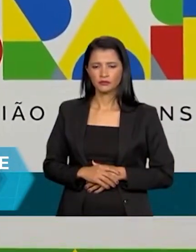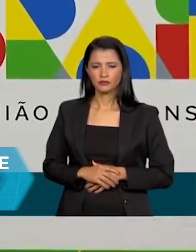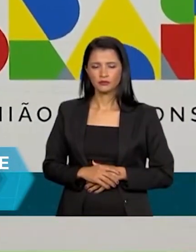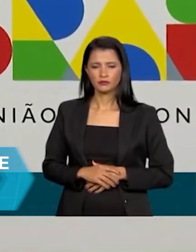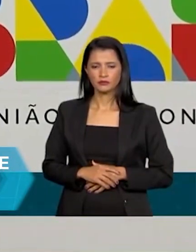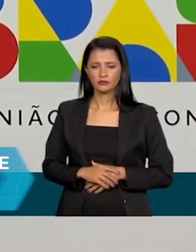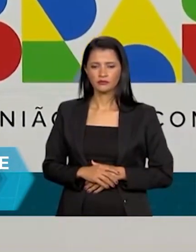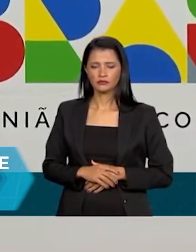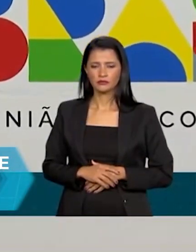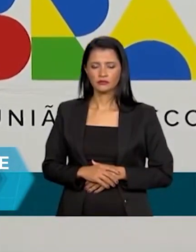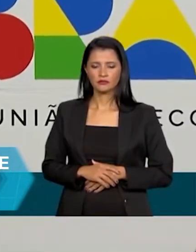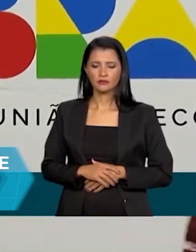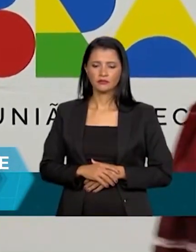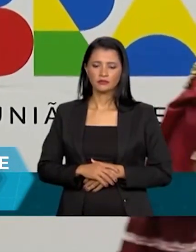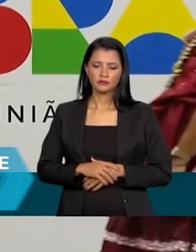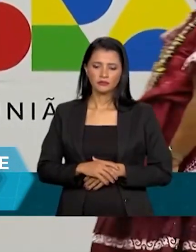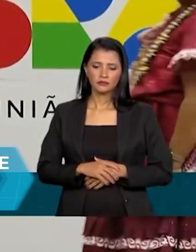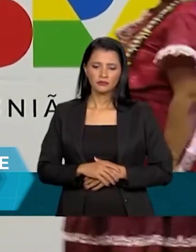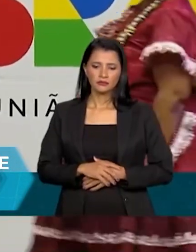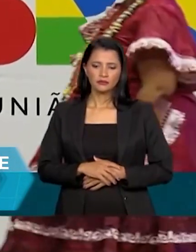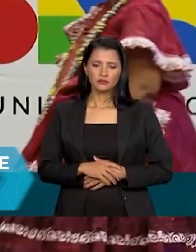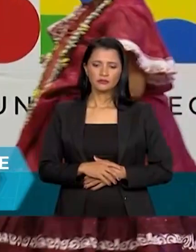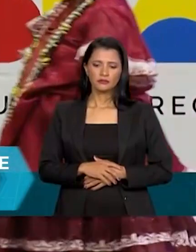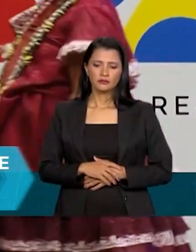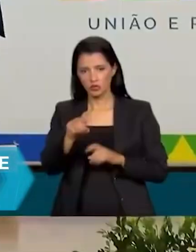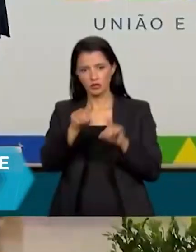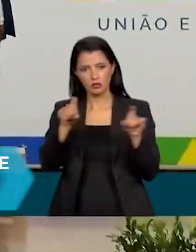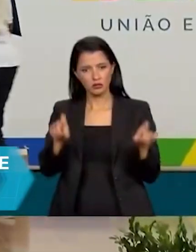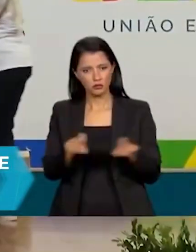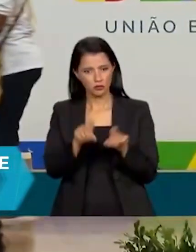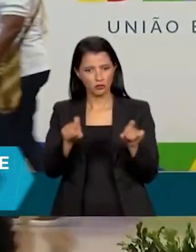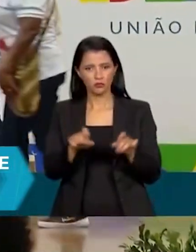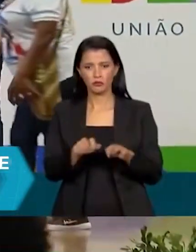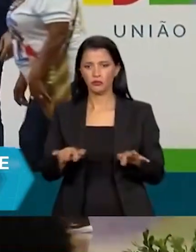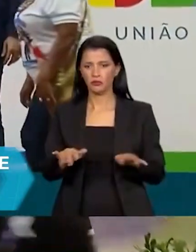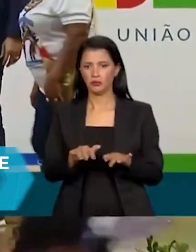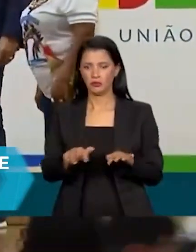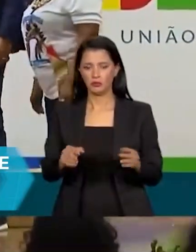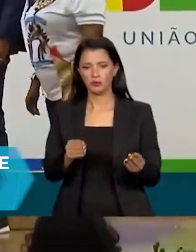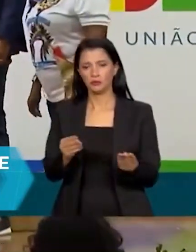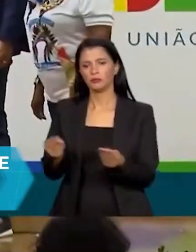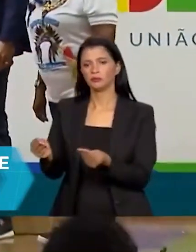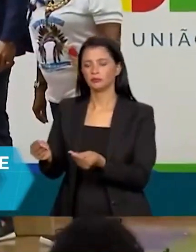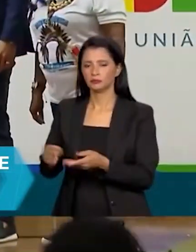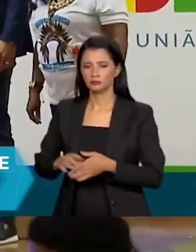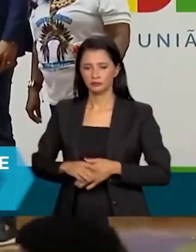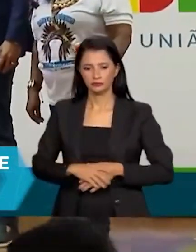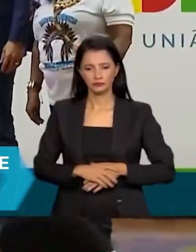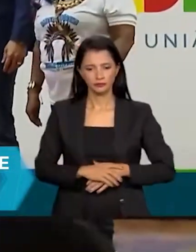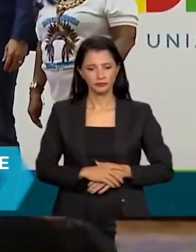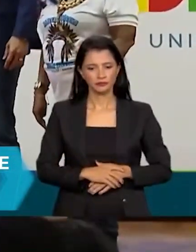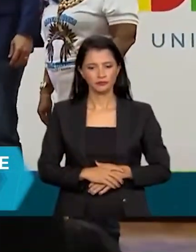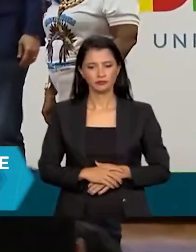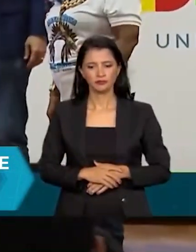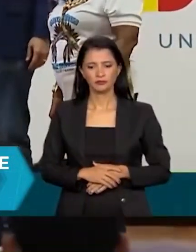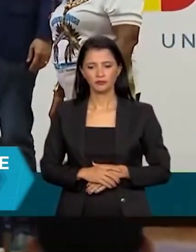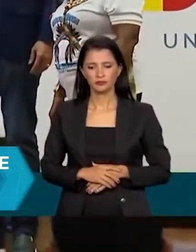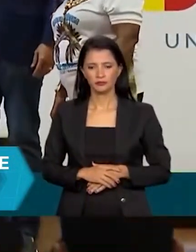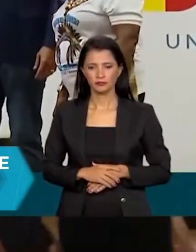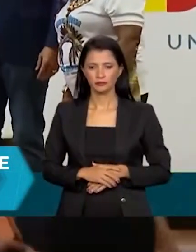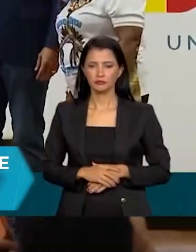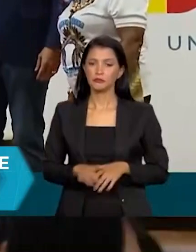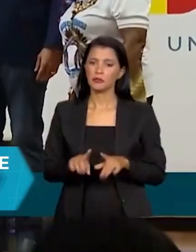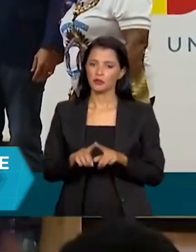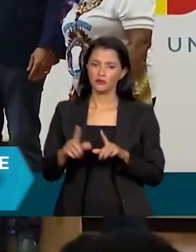na inclusão digital. Foram implantados também 10 pontos de inclusão digital na região, sendo